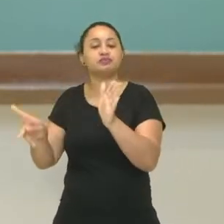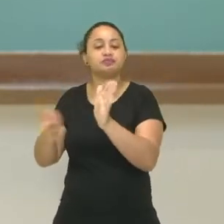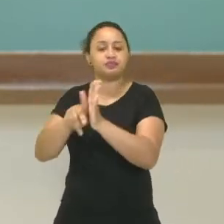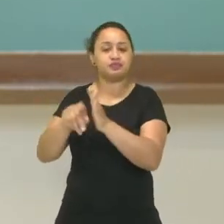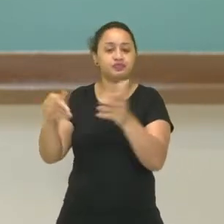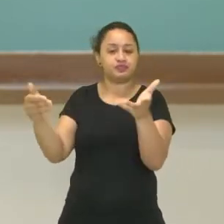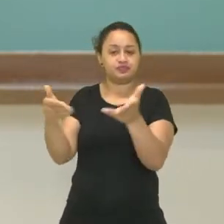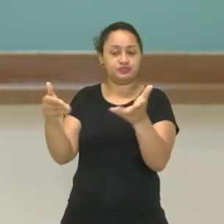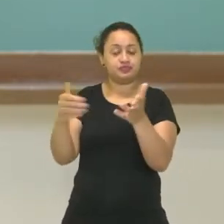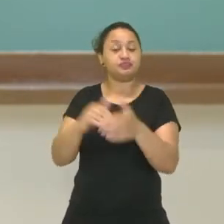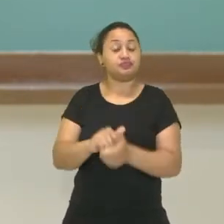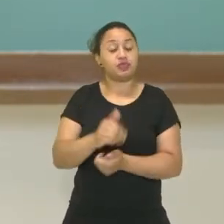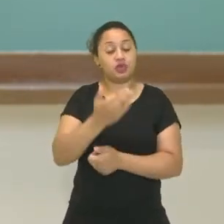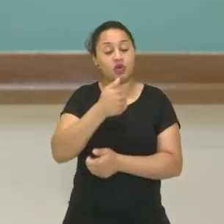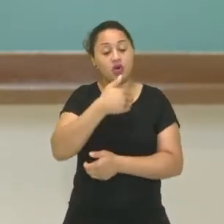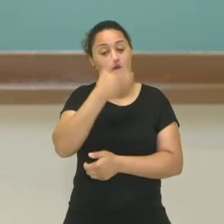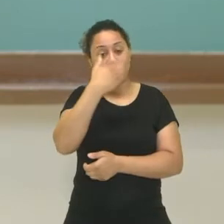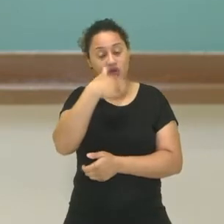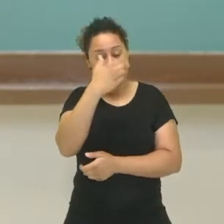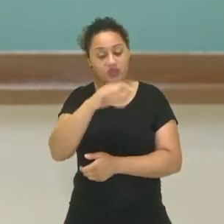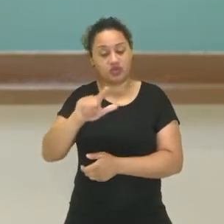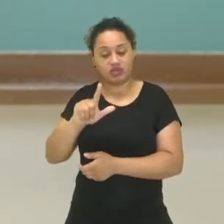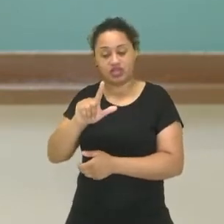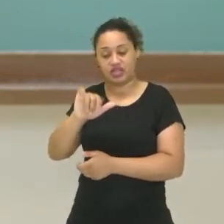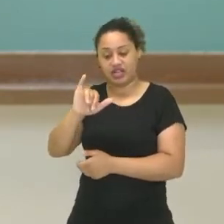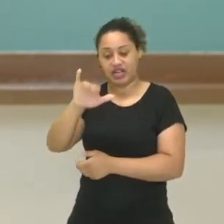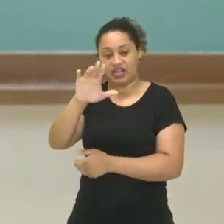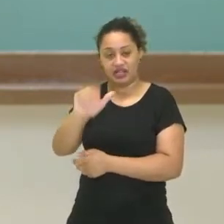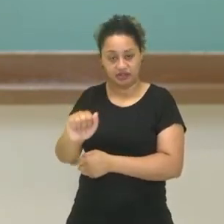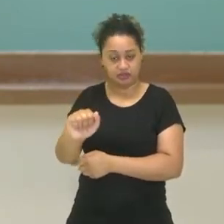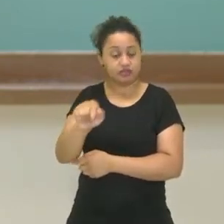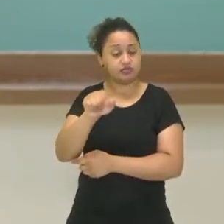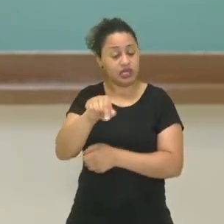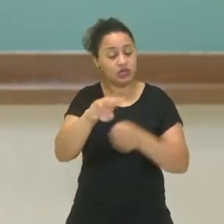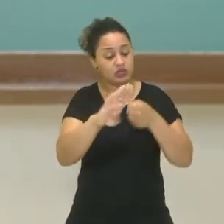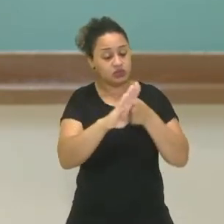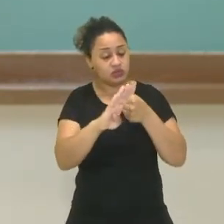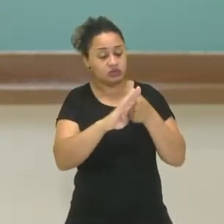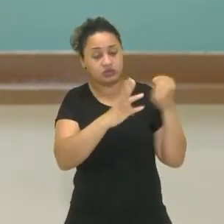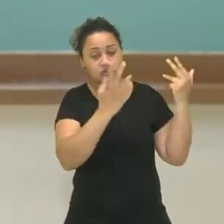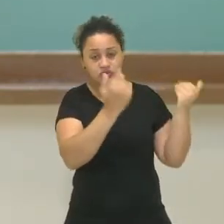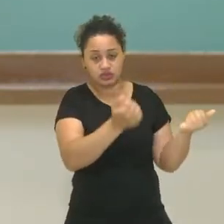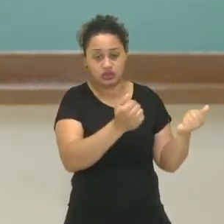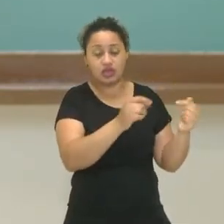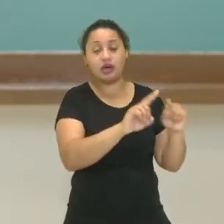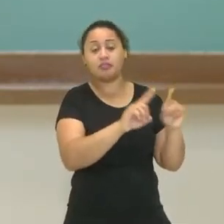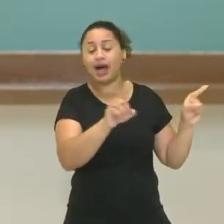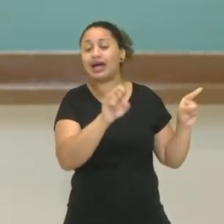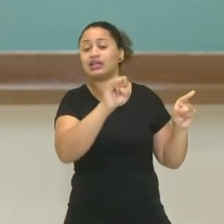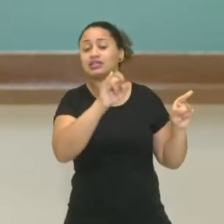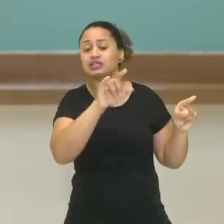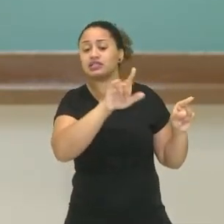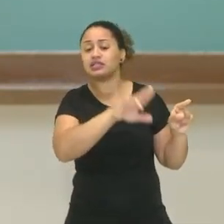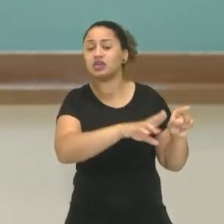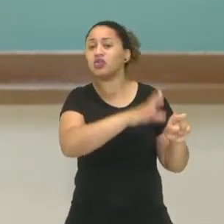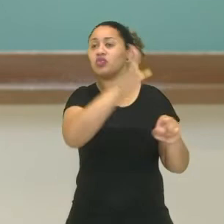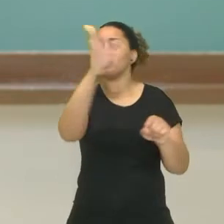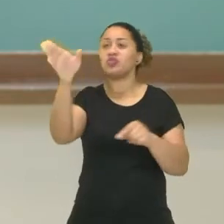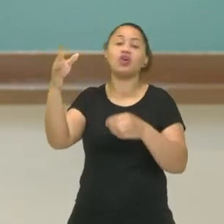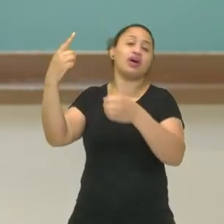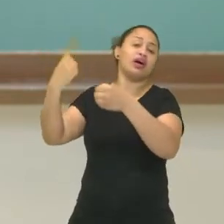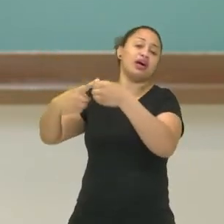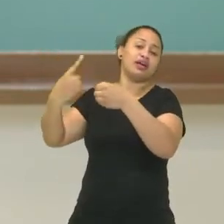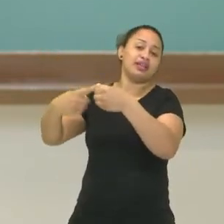Quando você come a fruta lima, por exemplo, lima está como substantivo comum. Se eu vou à capital, a